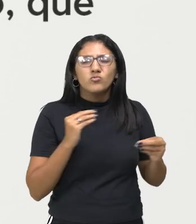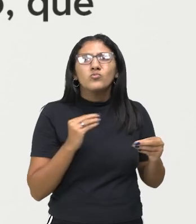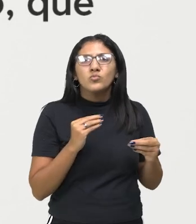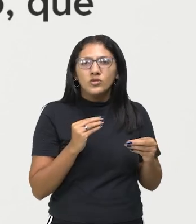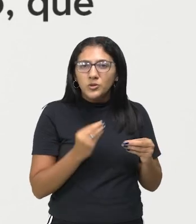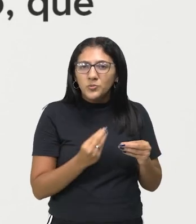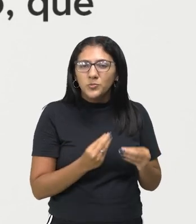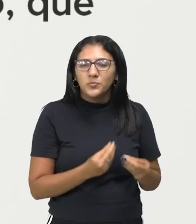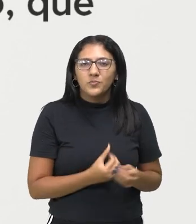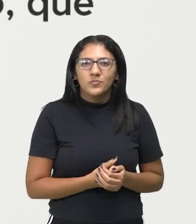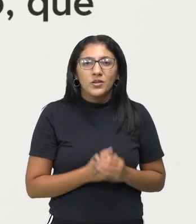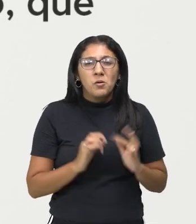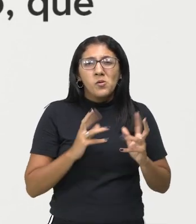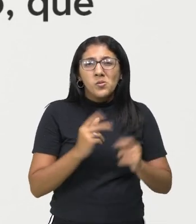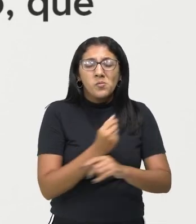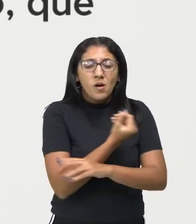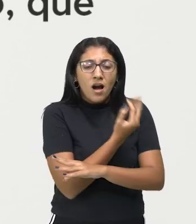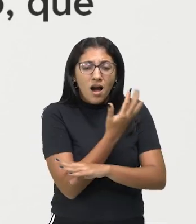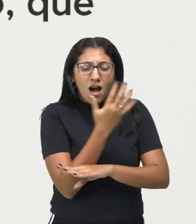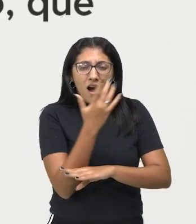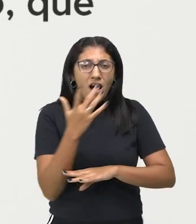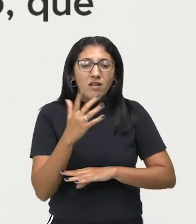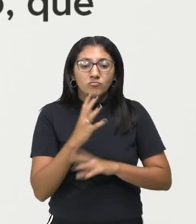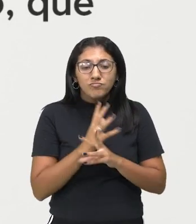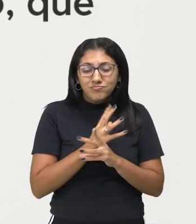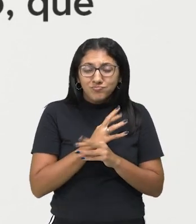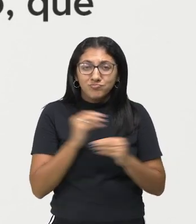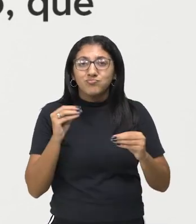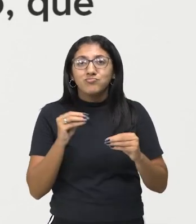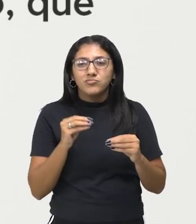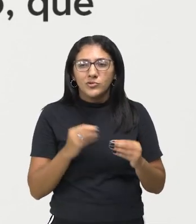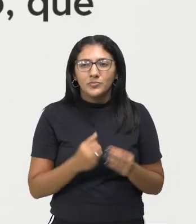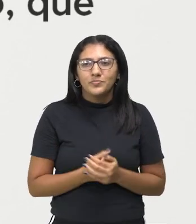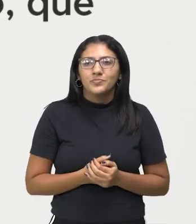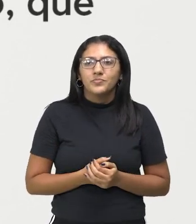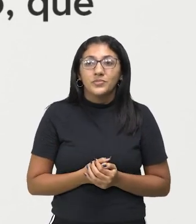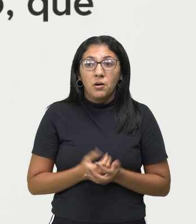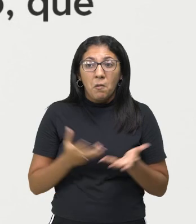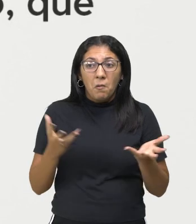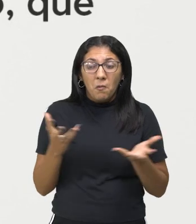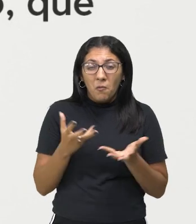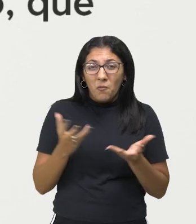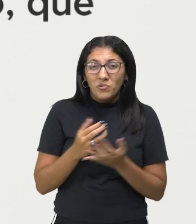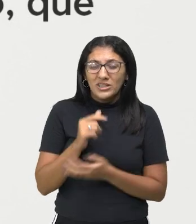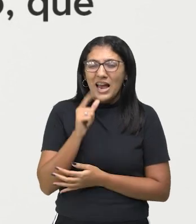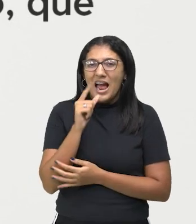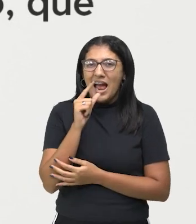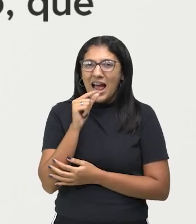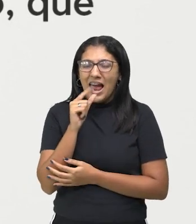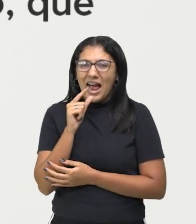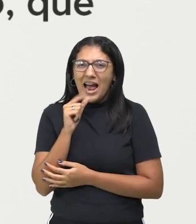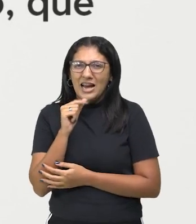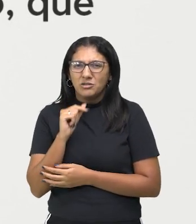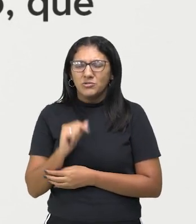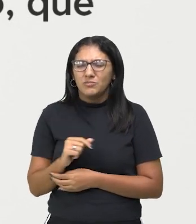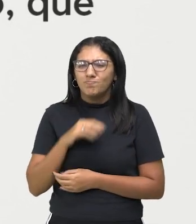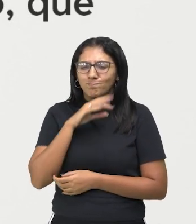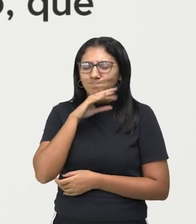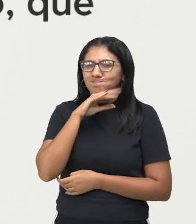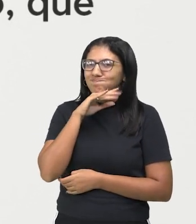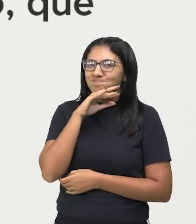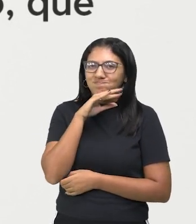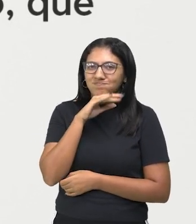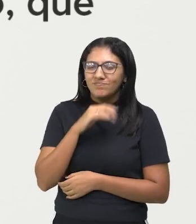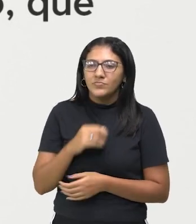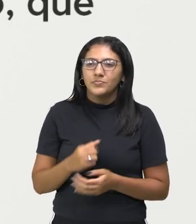população. Toda uma vegetação foi afogada por causa da área. Hoje é uma água ácida e poluída daquele lago.